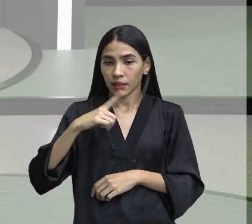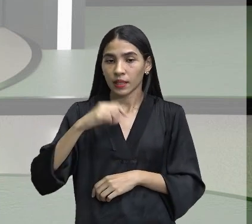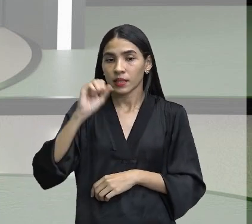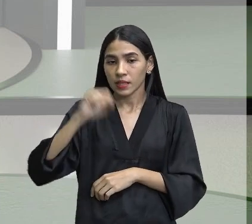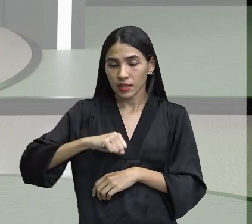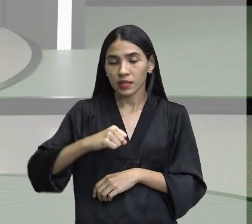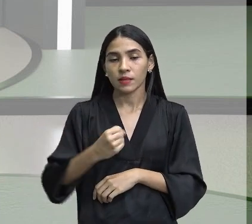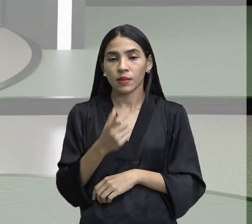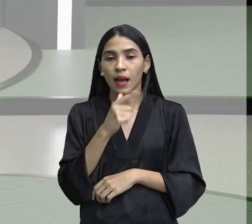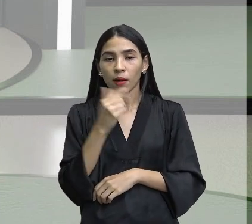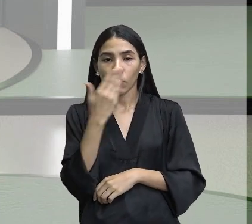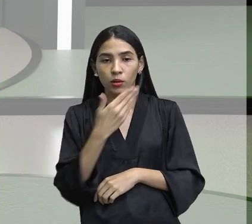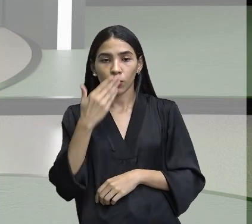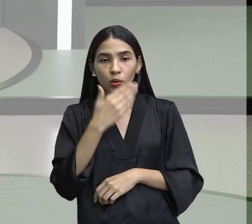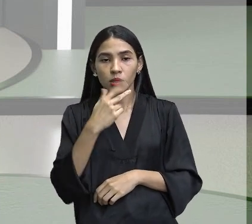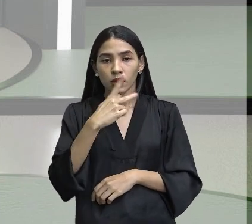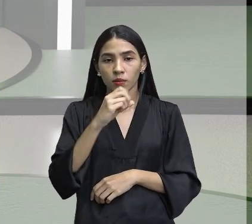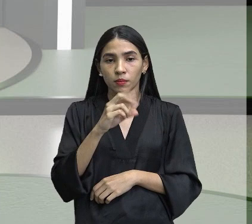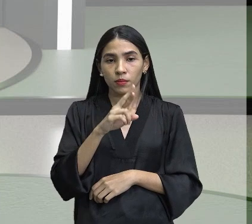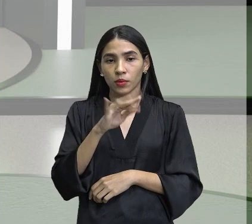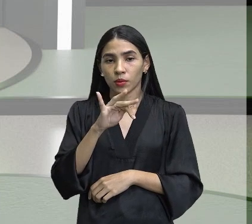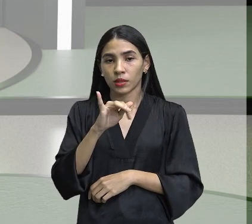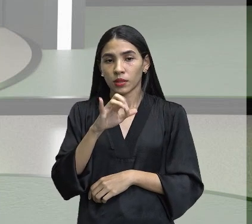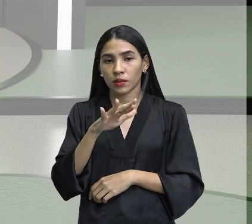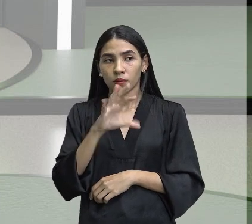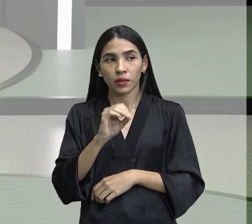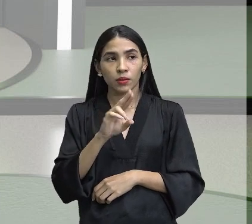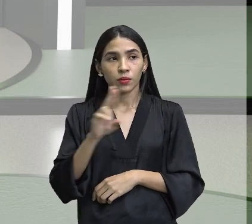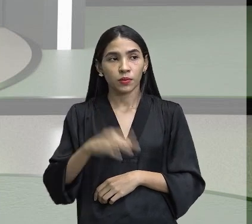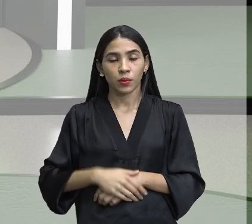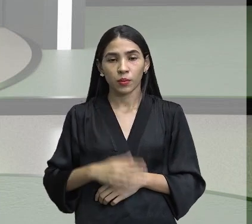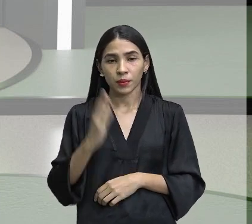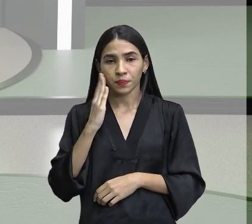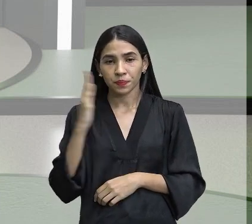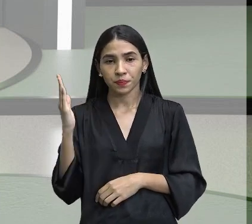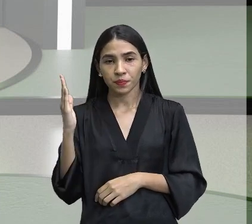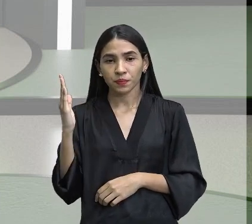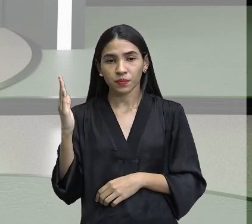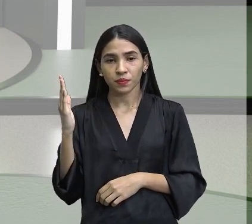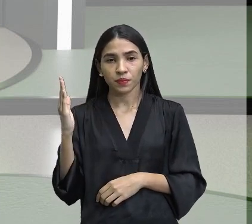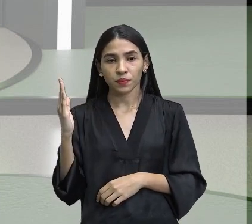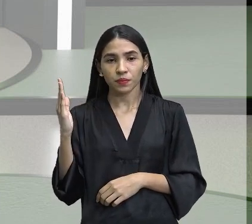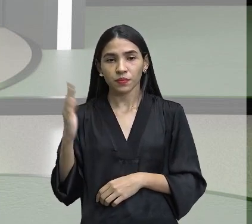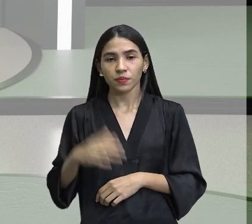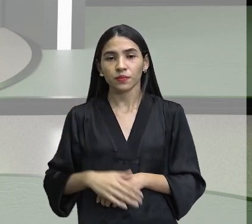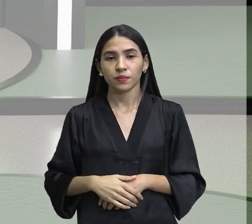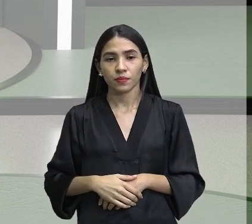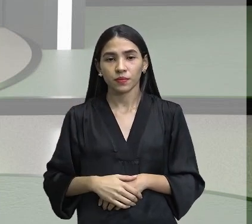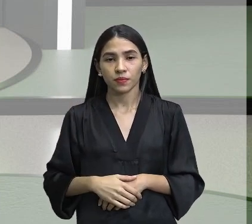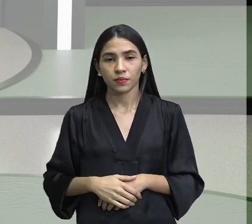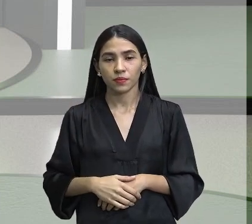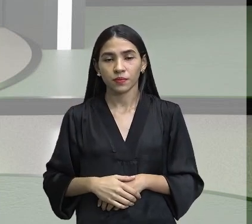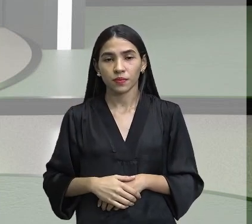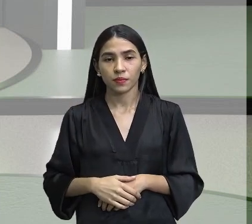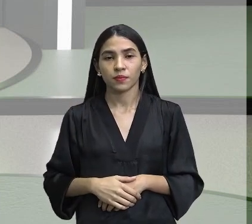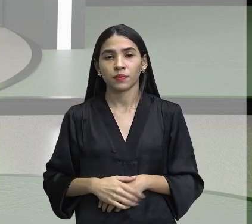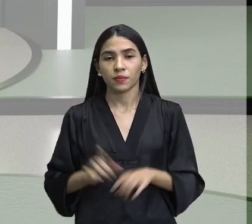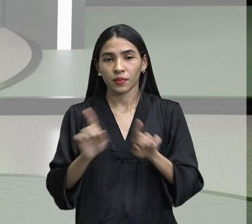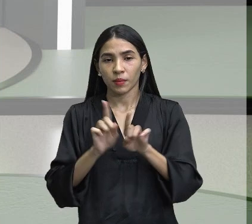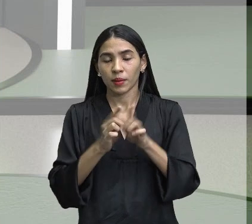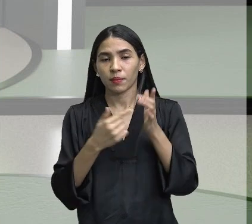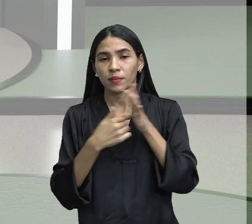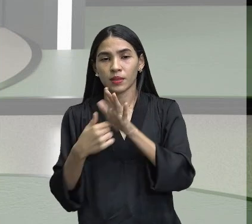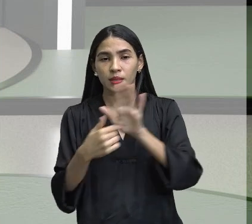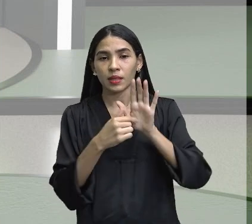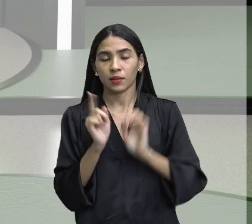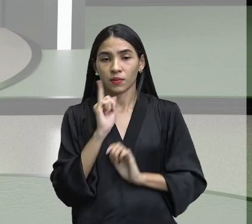doce. E esse aí, ele é o Espongilla lacustris, isso mesmo, Espongilla lacustris, que está sendo apresentado